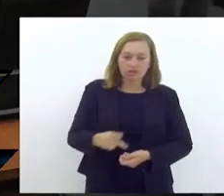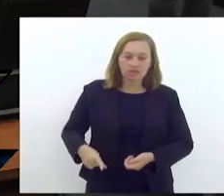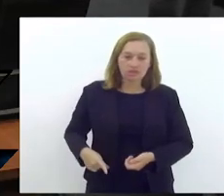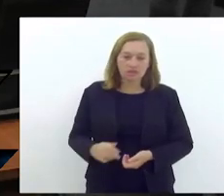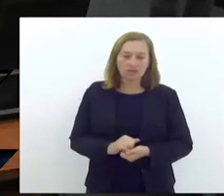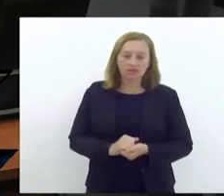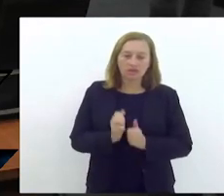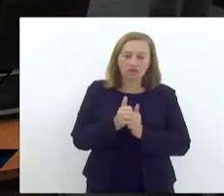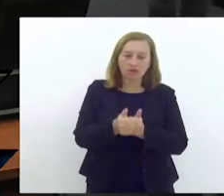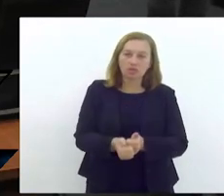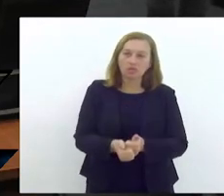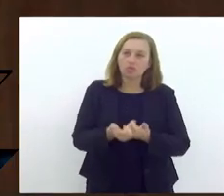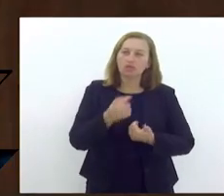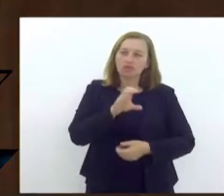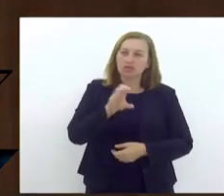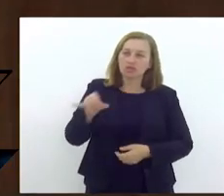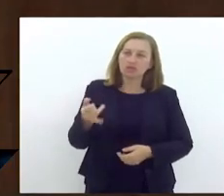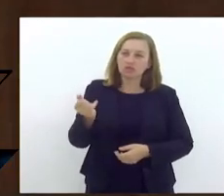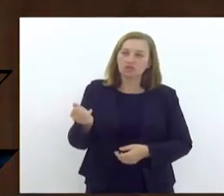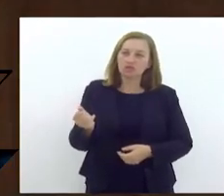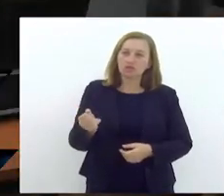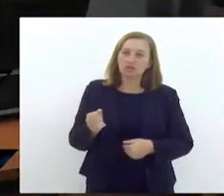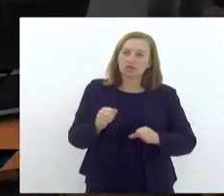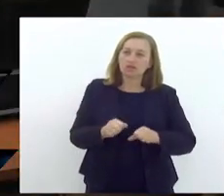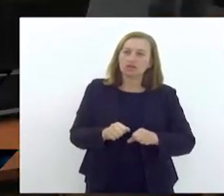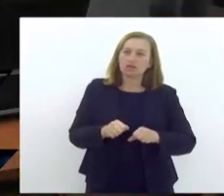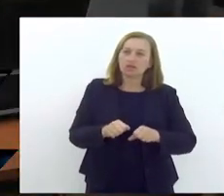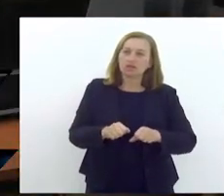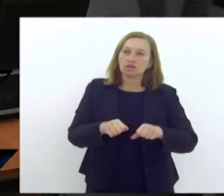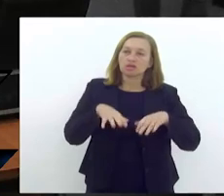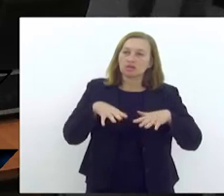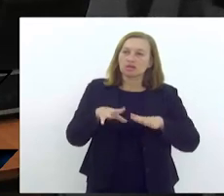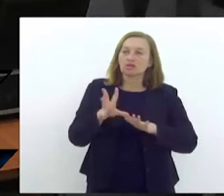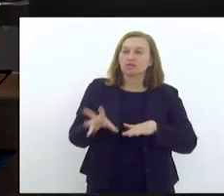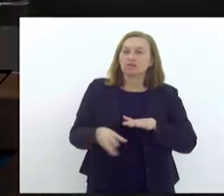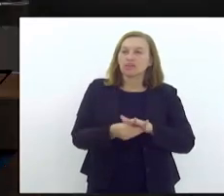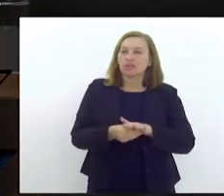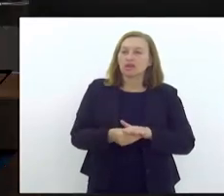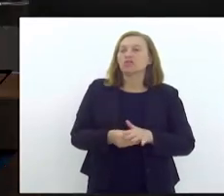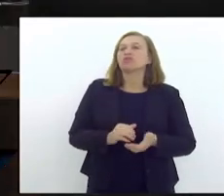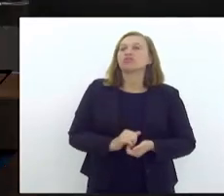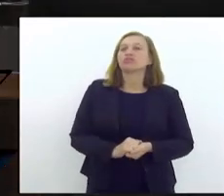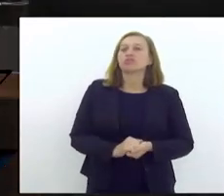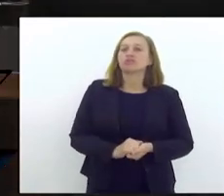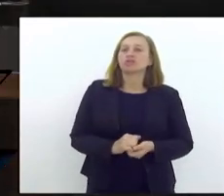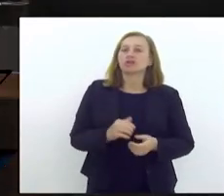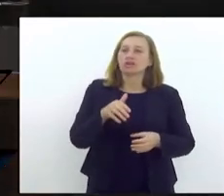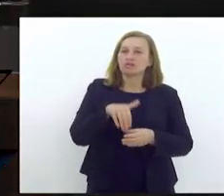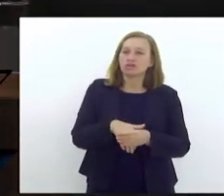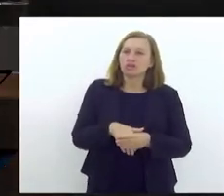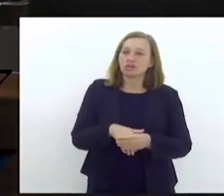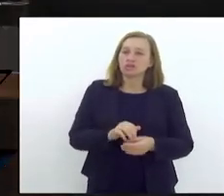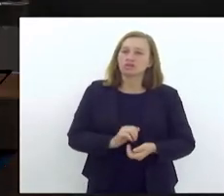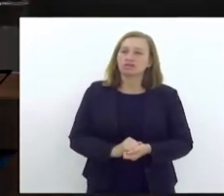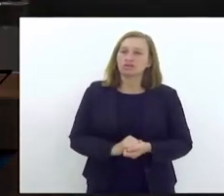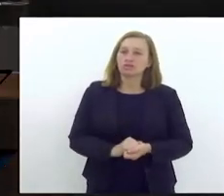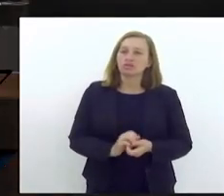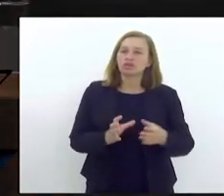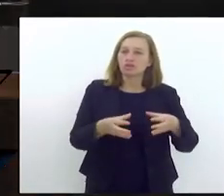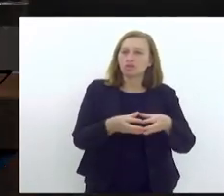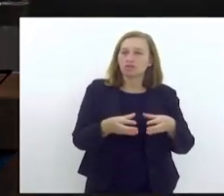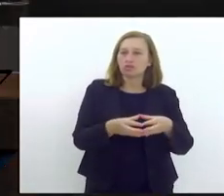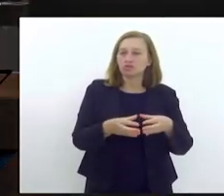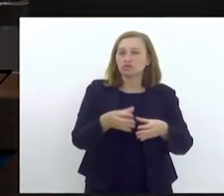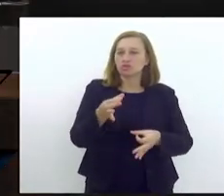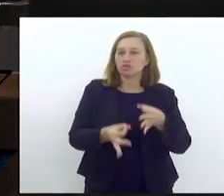acompanha parecer a ccj em menos plenário com os pareceres emitidos em votação parecer na comissão